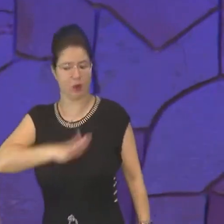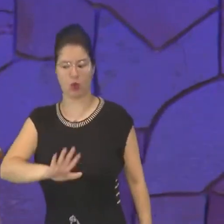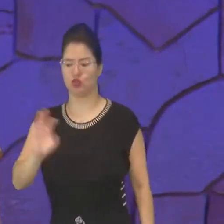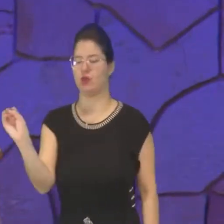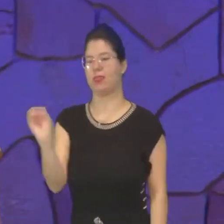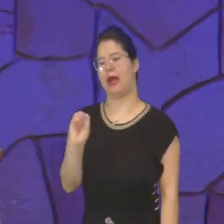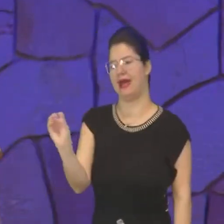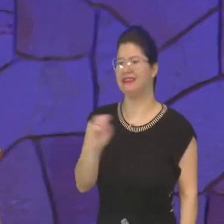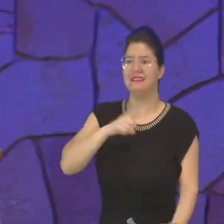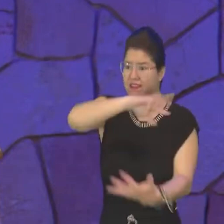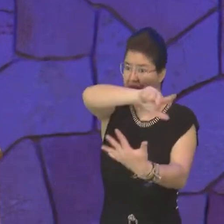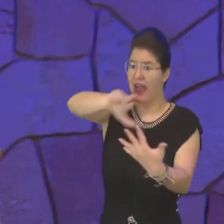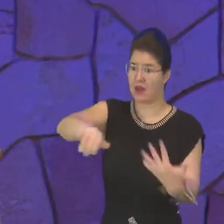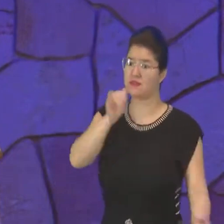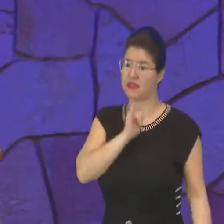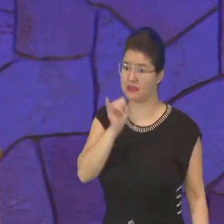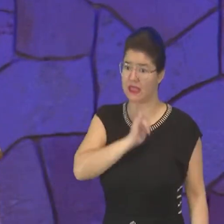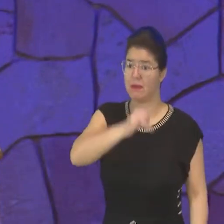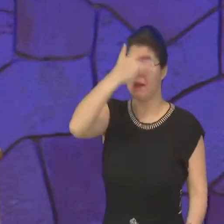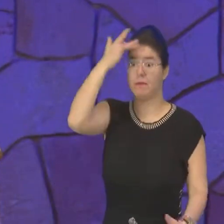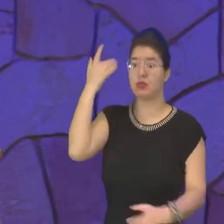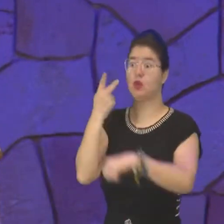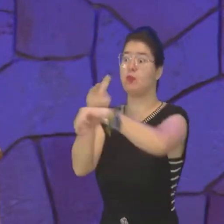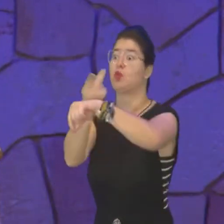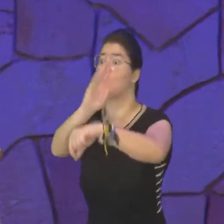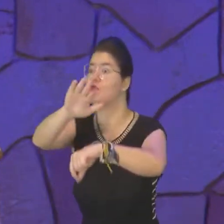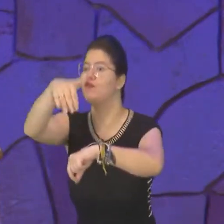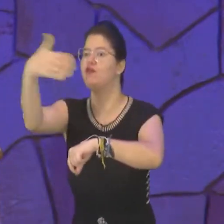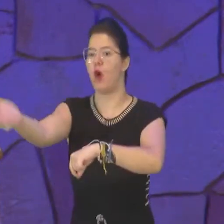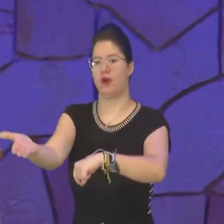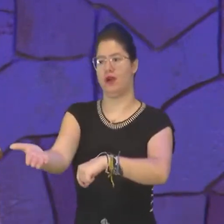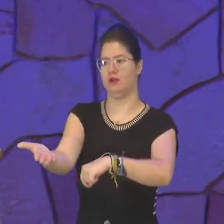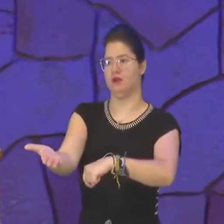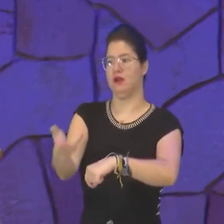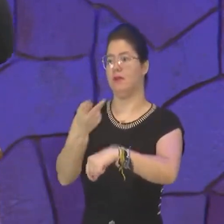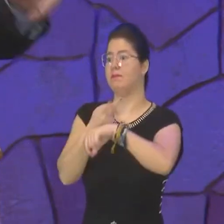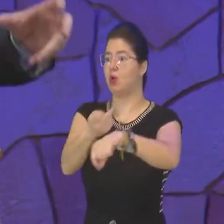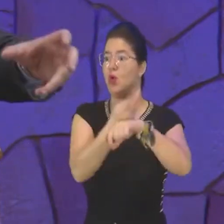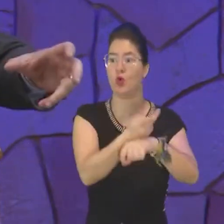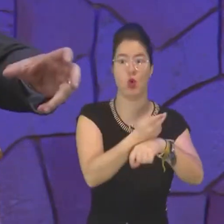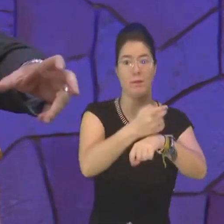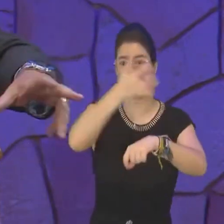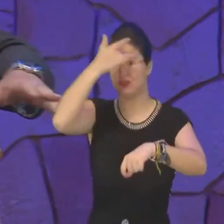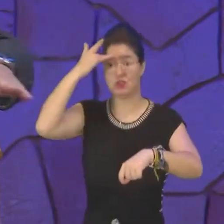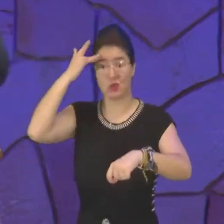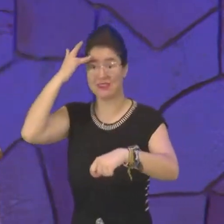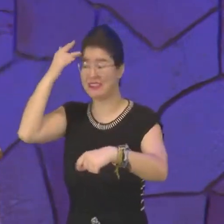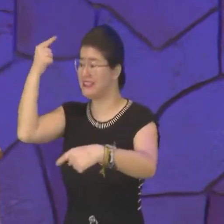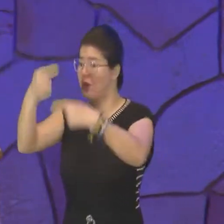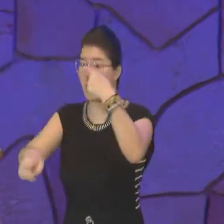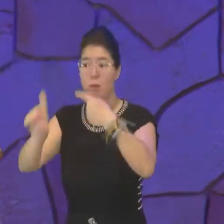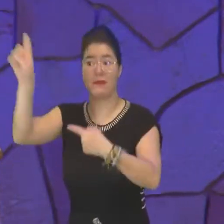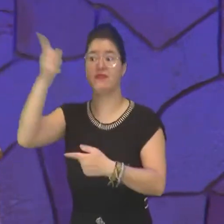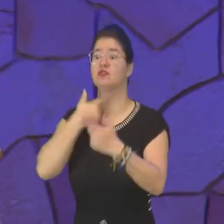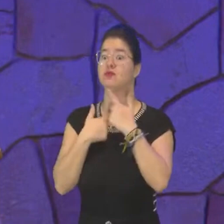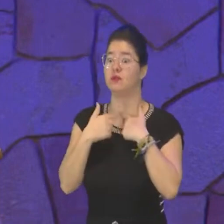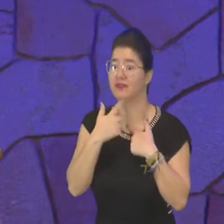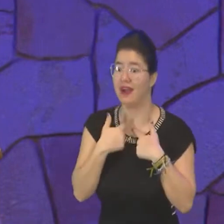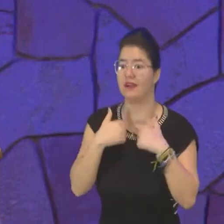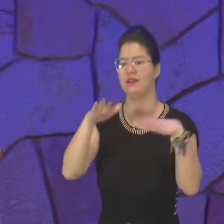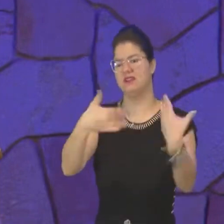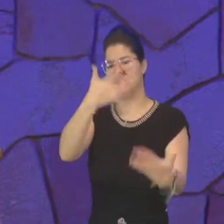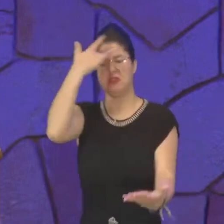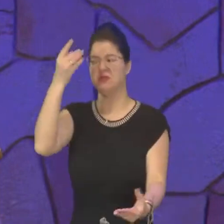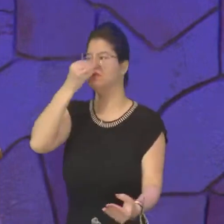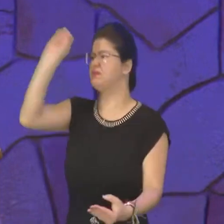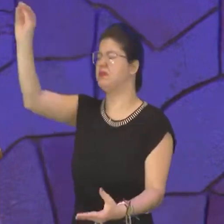E tantos outros que foram buscar fora, e que assim estabeleceram um jugo, estabeleceram uma aliança,